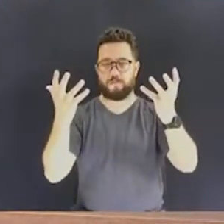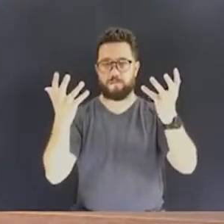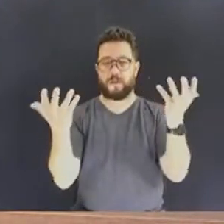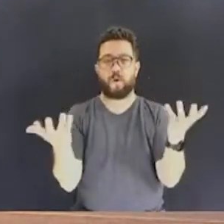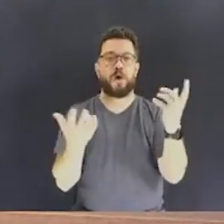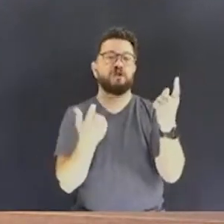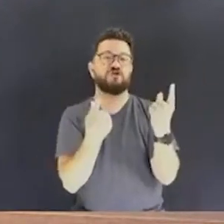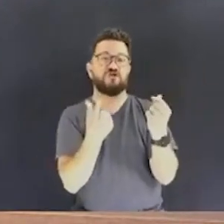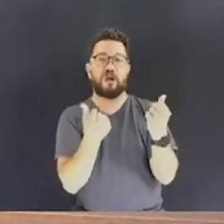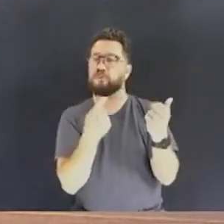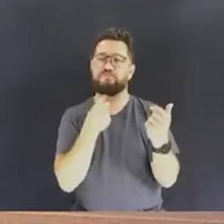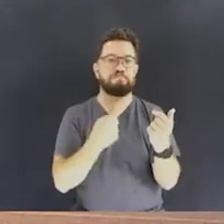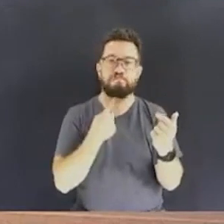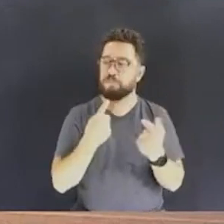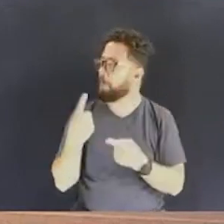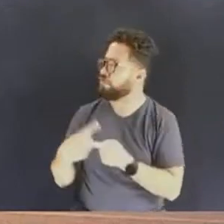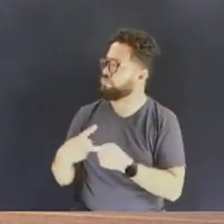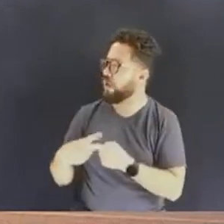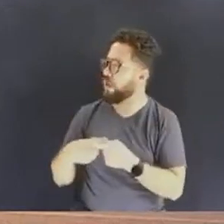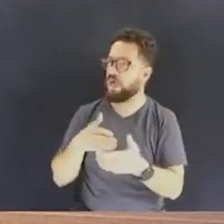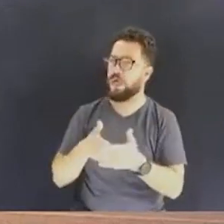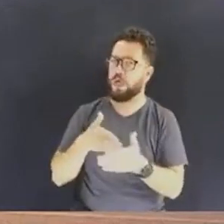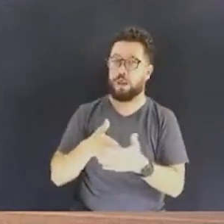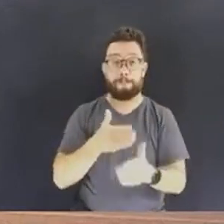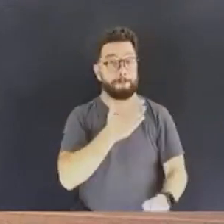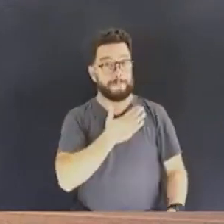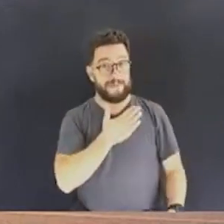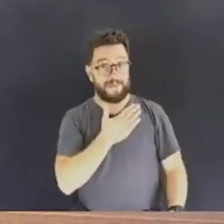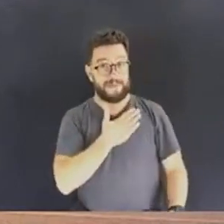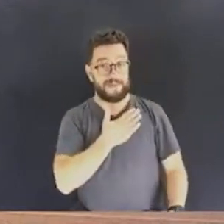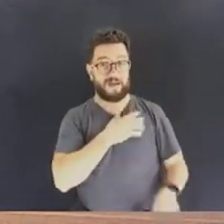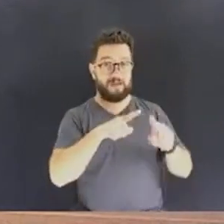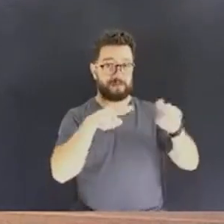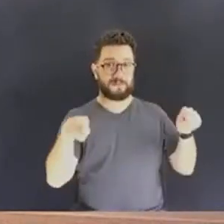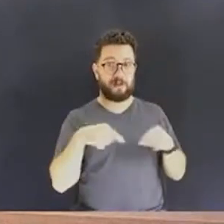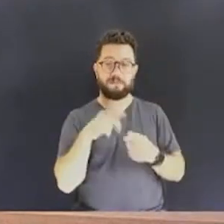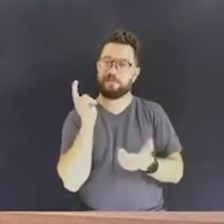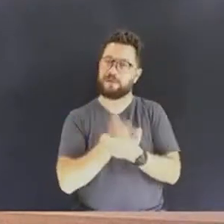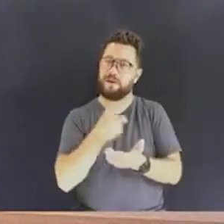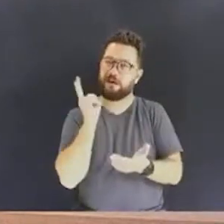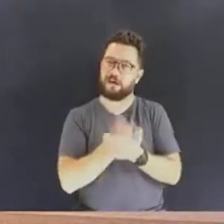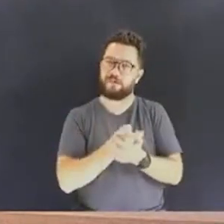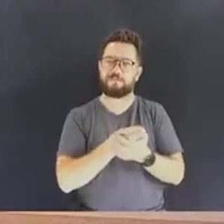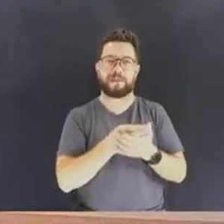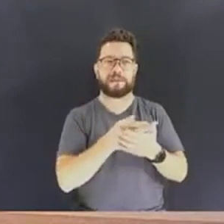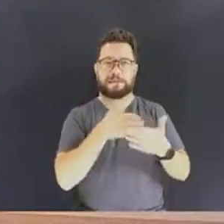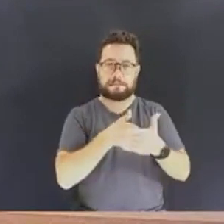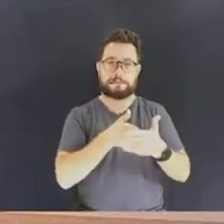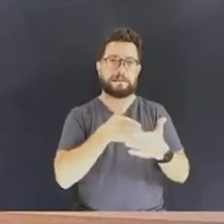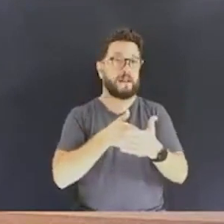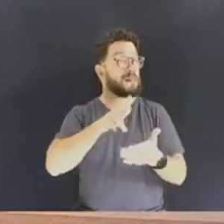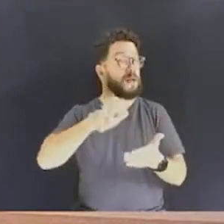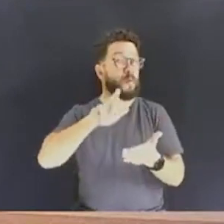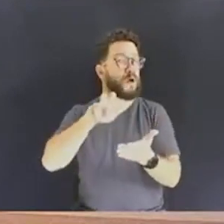esses entraves? Porque eu tenho demandas no gabinete para regularização fundiária que não se tratam de entraves de cartório, e sim da